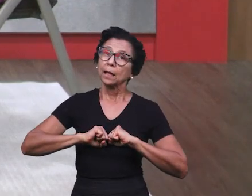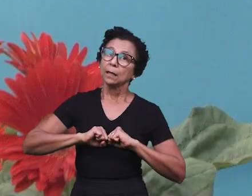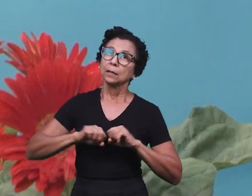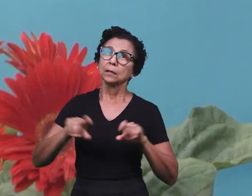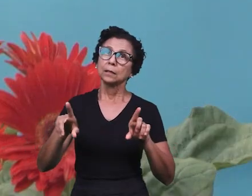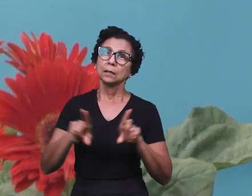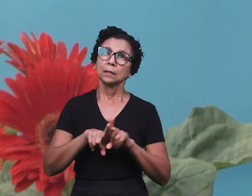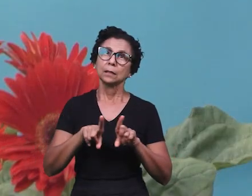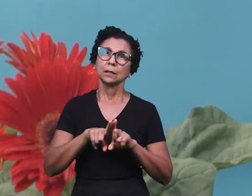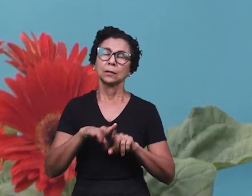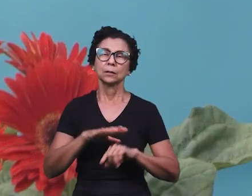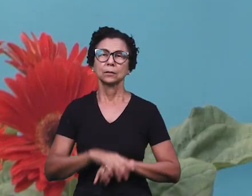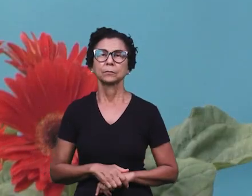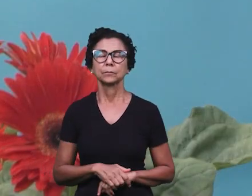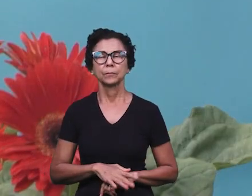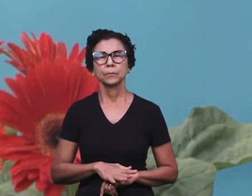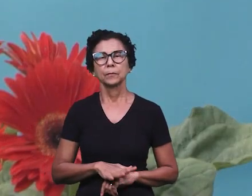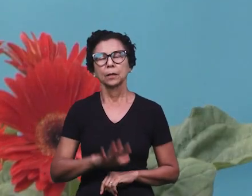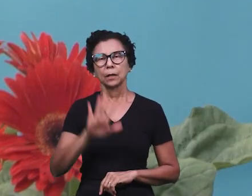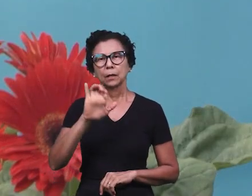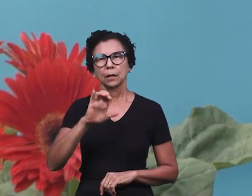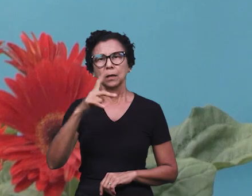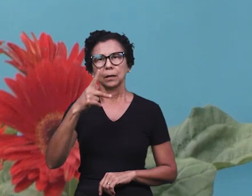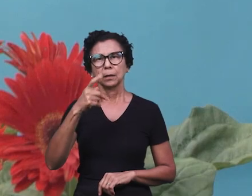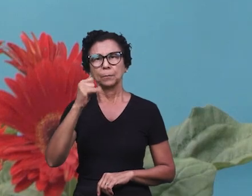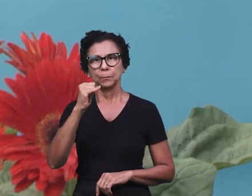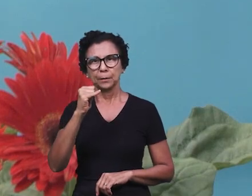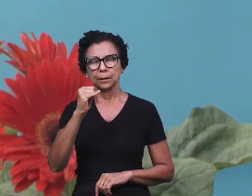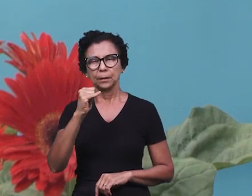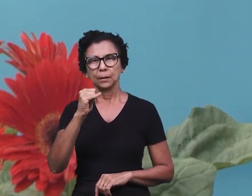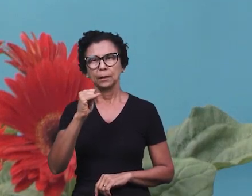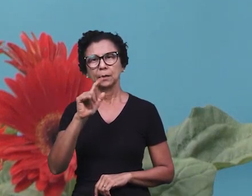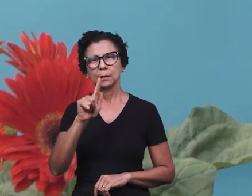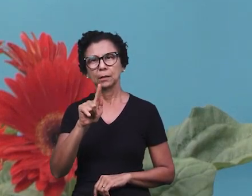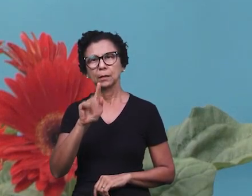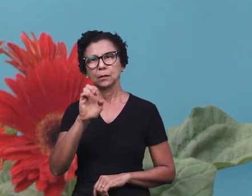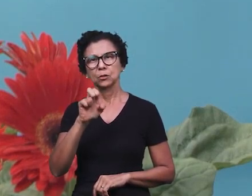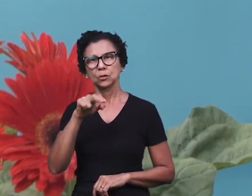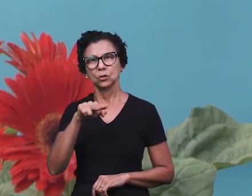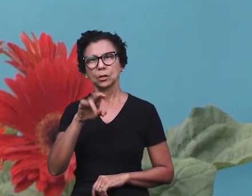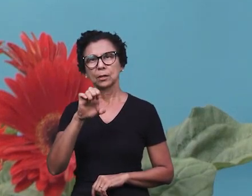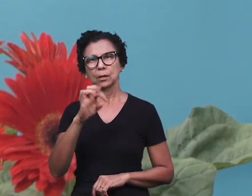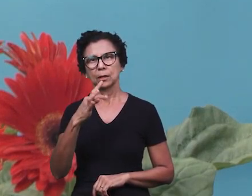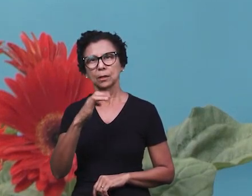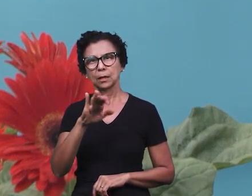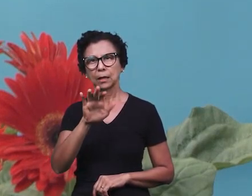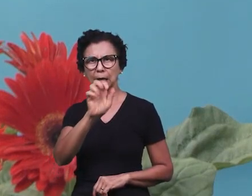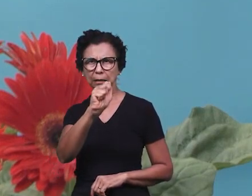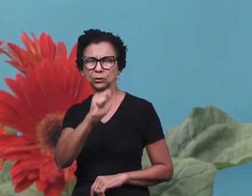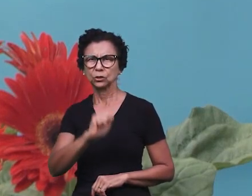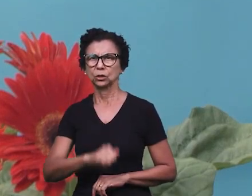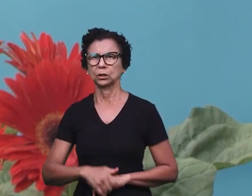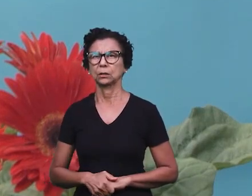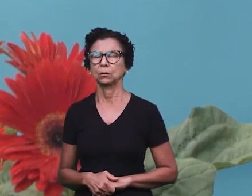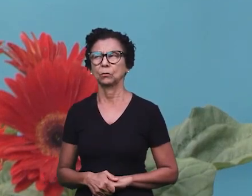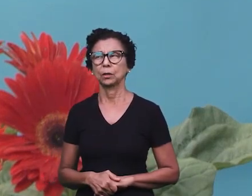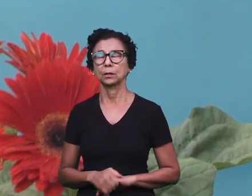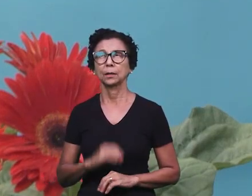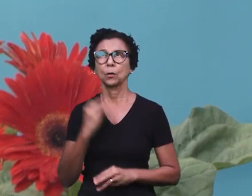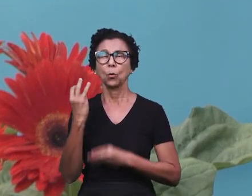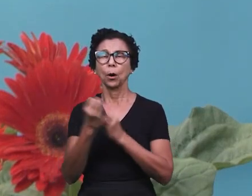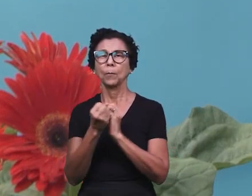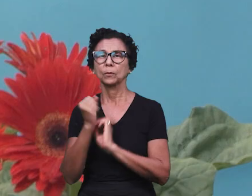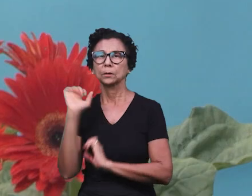de epigenética, que de uma maneira mais simples é a forma que a gente interage com o meio